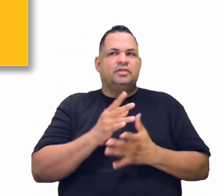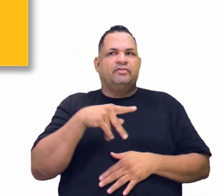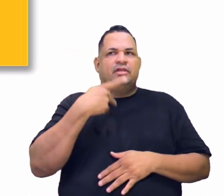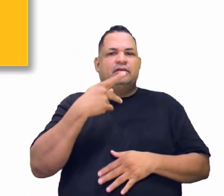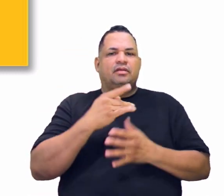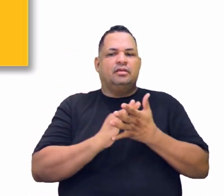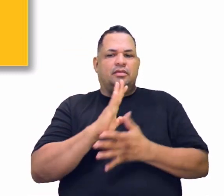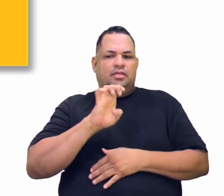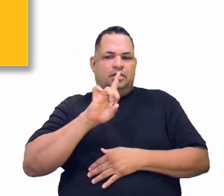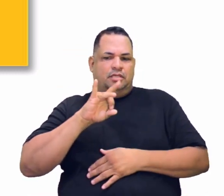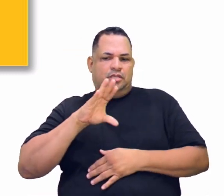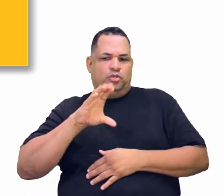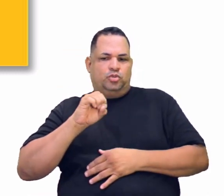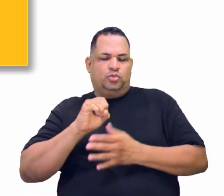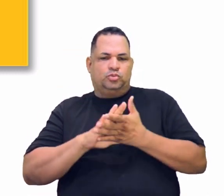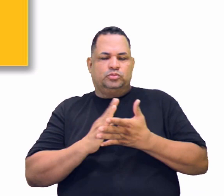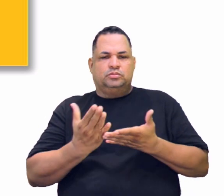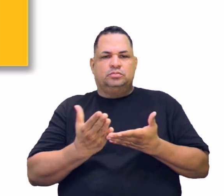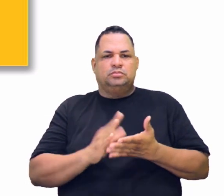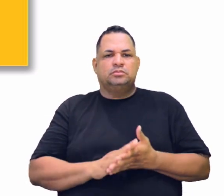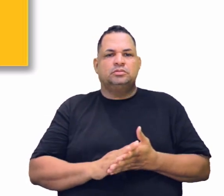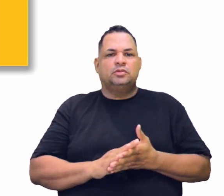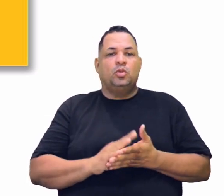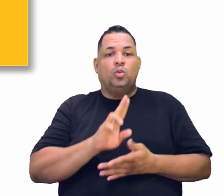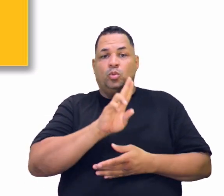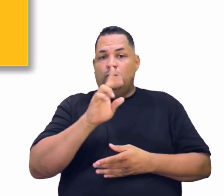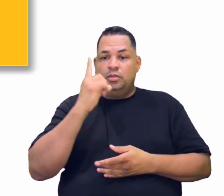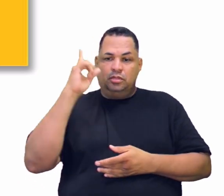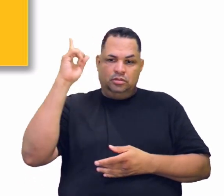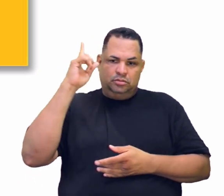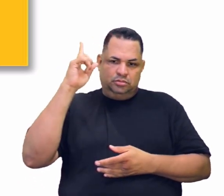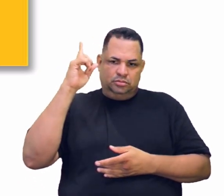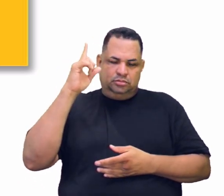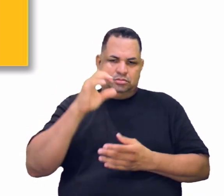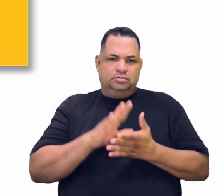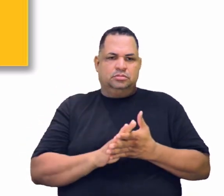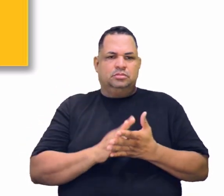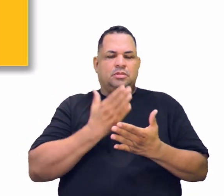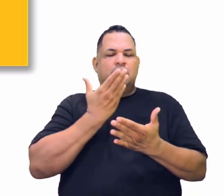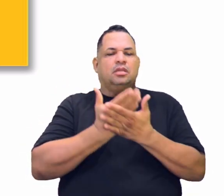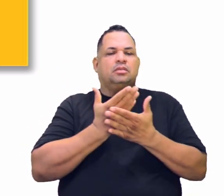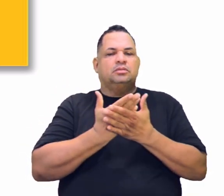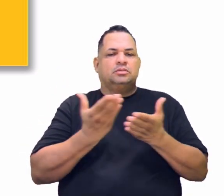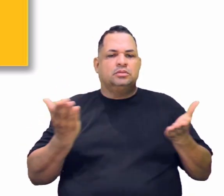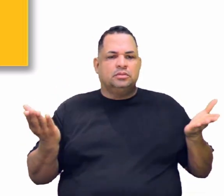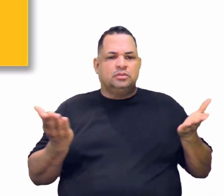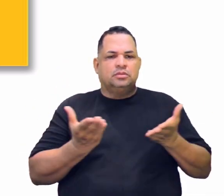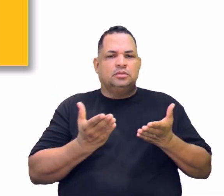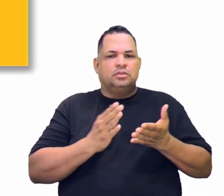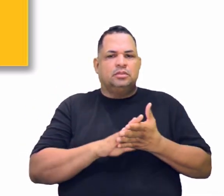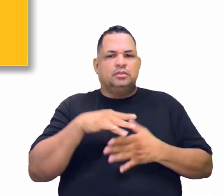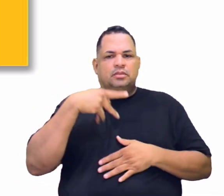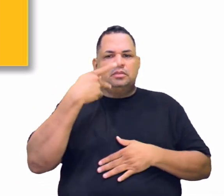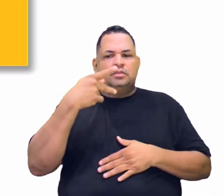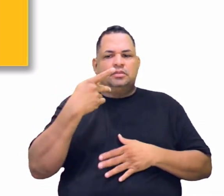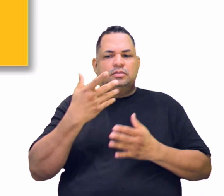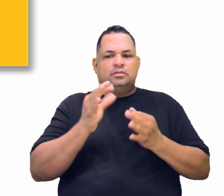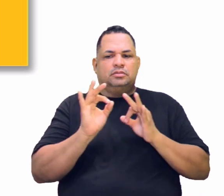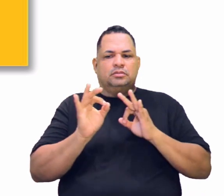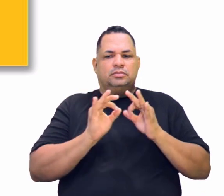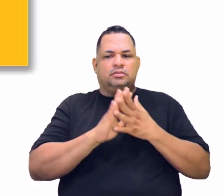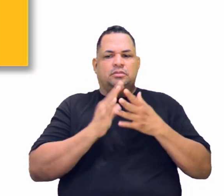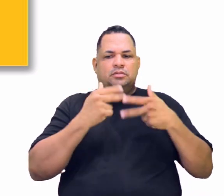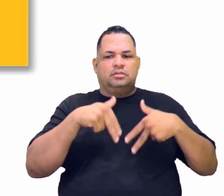né? Hoje a nomenclatura é indígena. Vamos, na aula de hoje, falar um pouco sobre